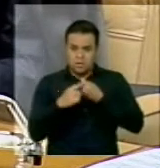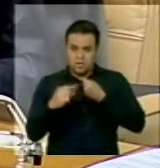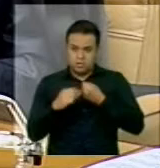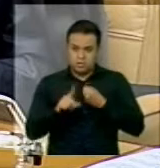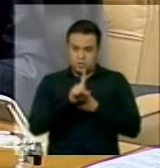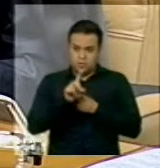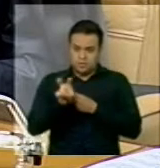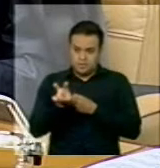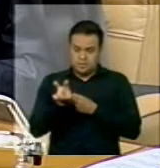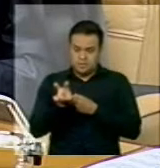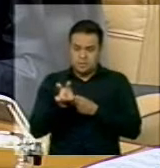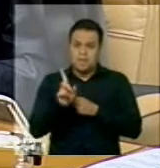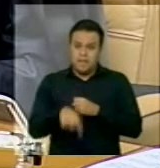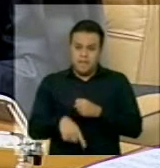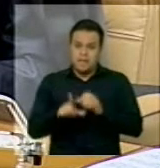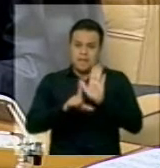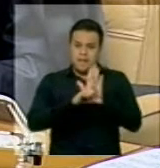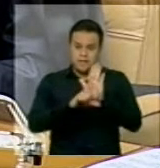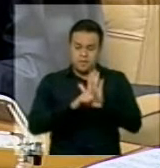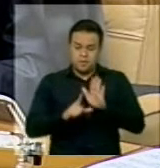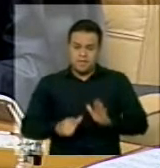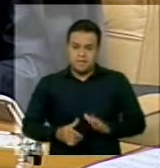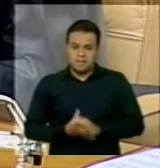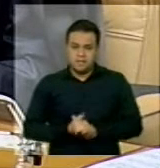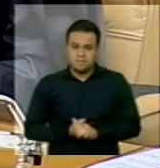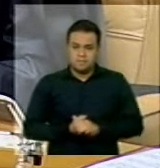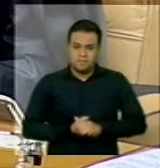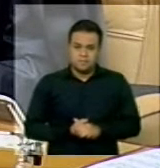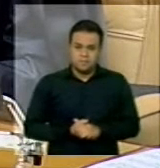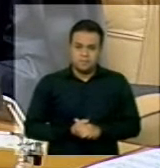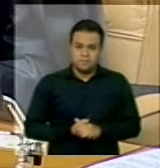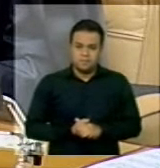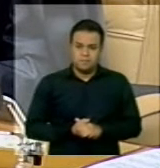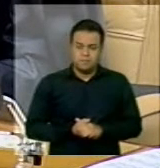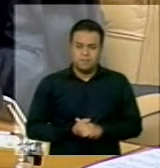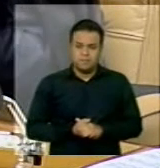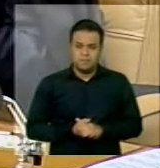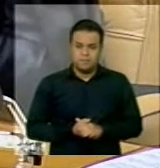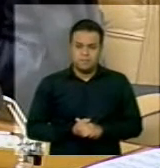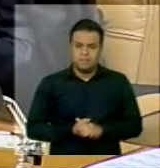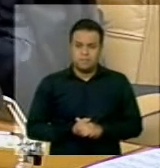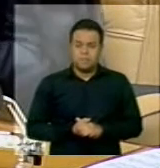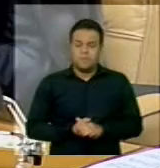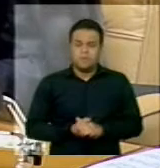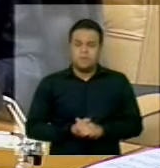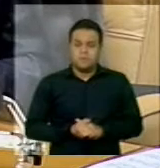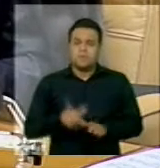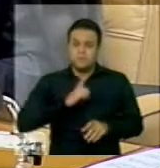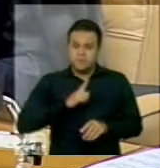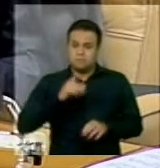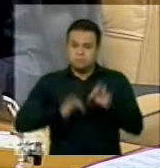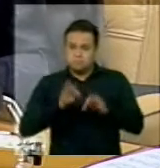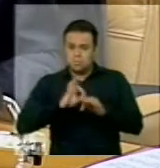lei impugnada, que é essa lei 11.952, no que concerne ao prazo de negociação do título expedido, se justifica, e